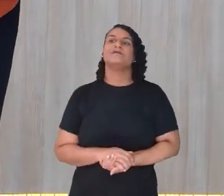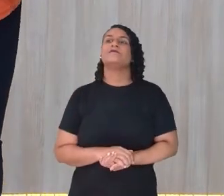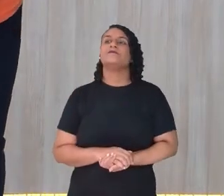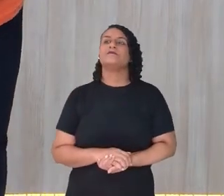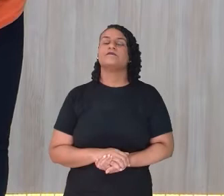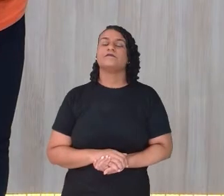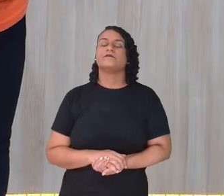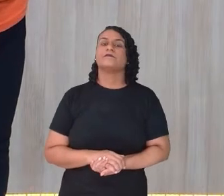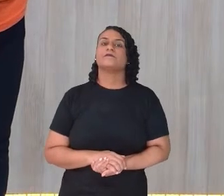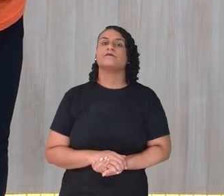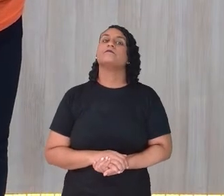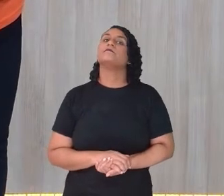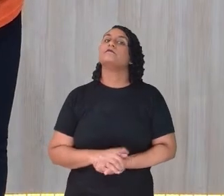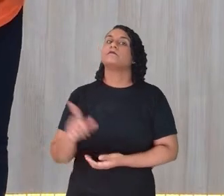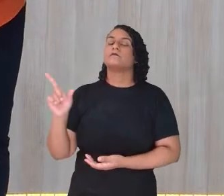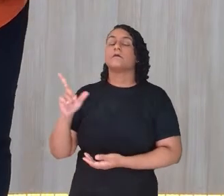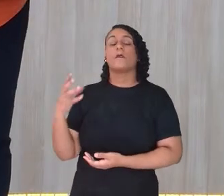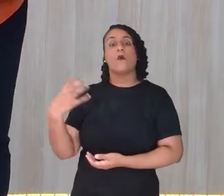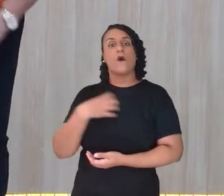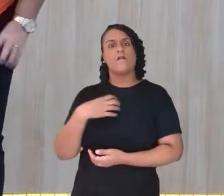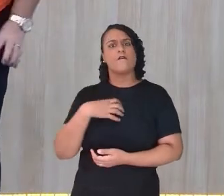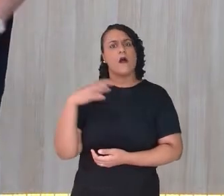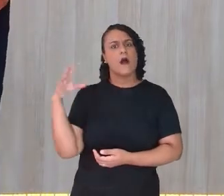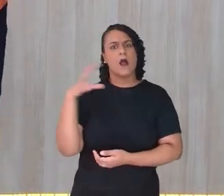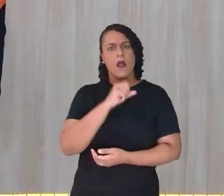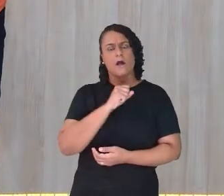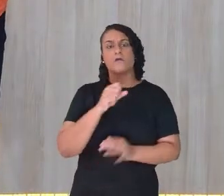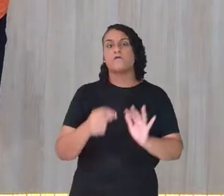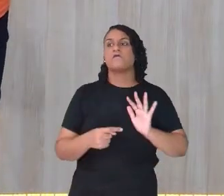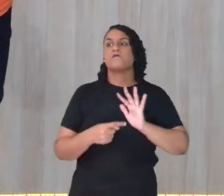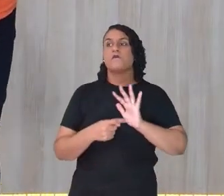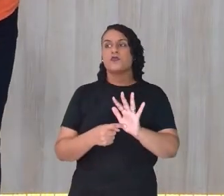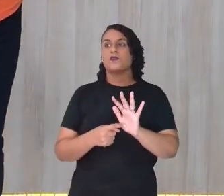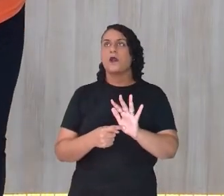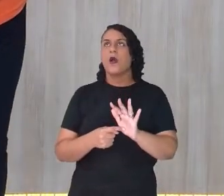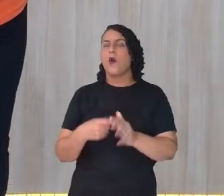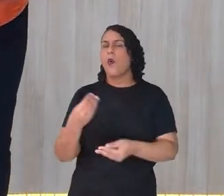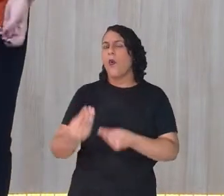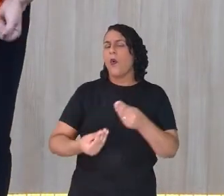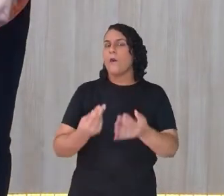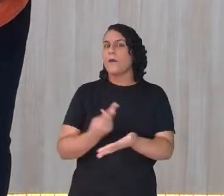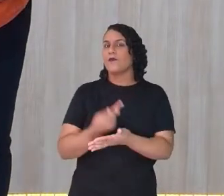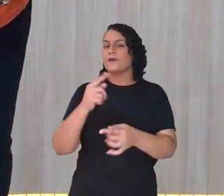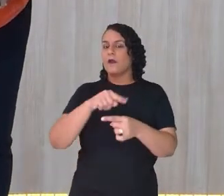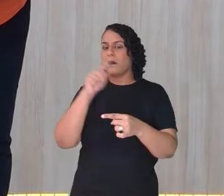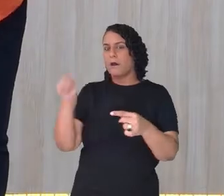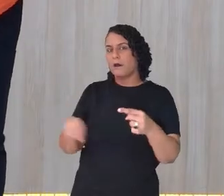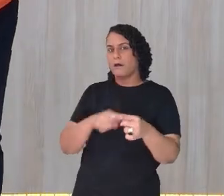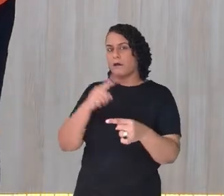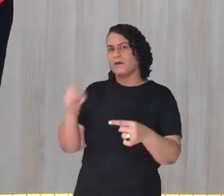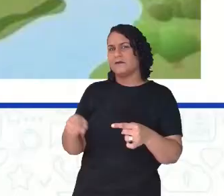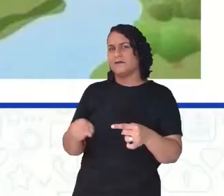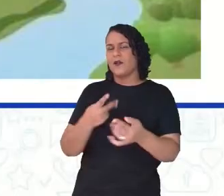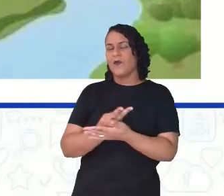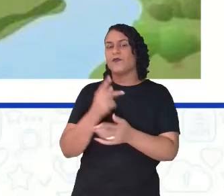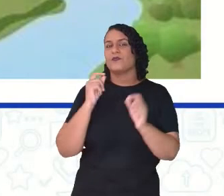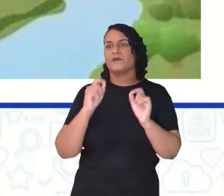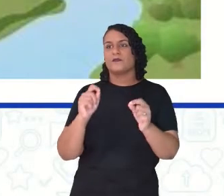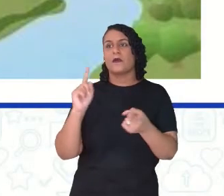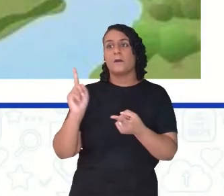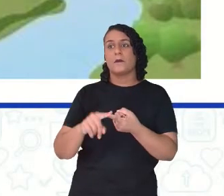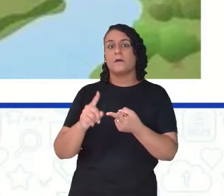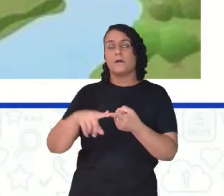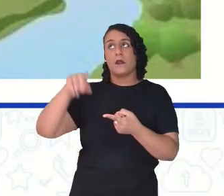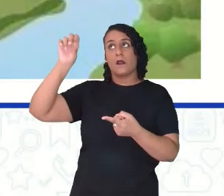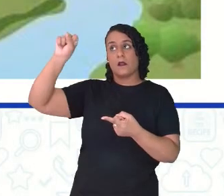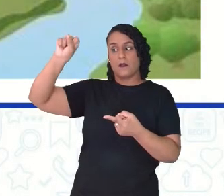mais. Aqui, de uma forma bem rápida, eu vou mostrar a vocês o que é que acontece no ciclo da água. Primeira coisa, a luz